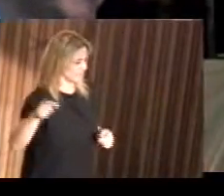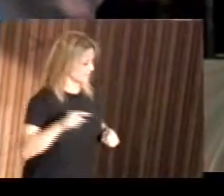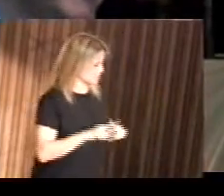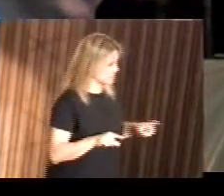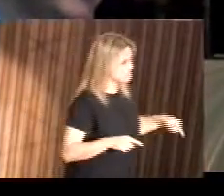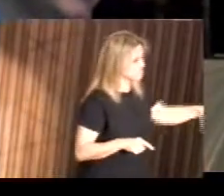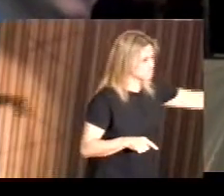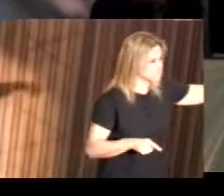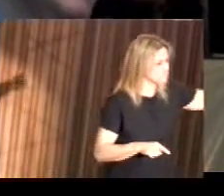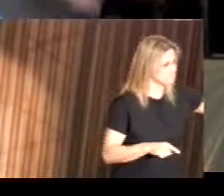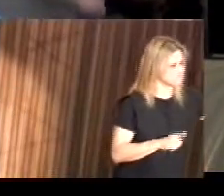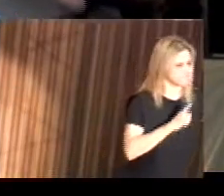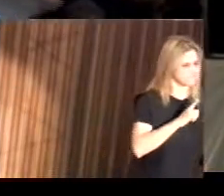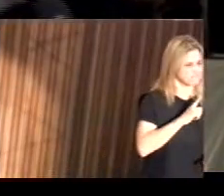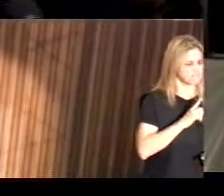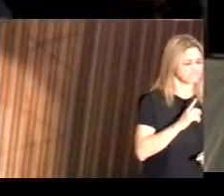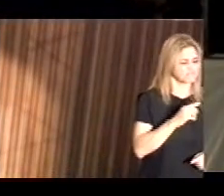conquistar.